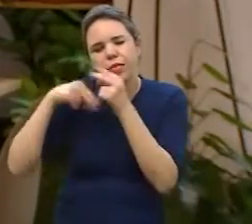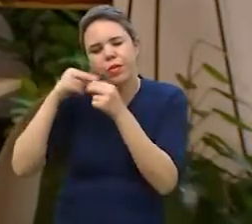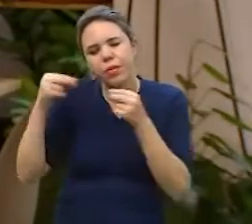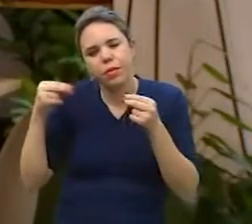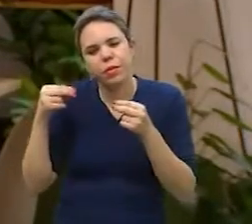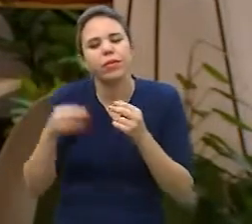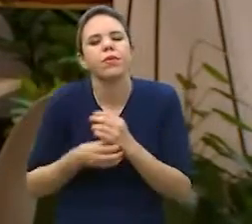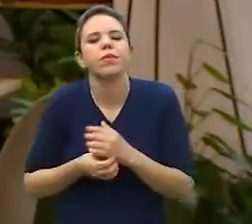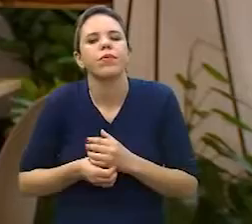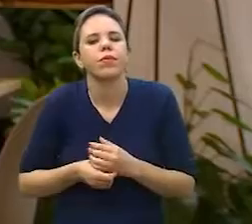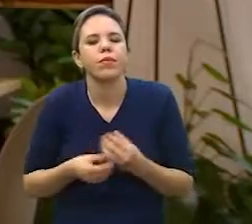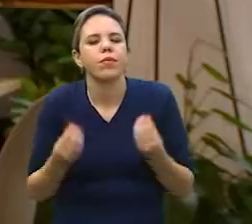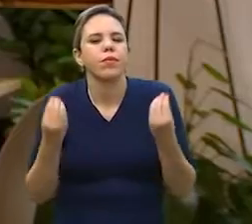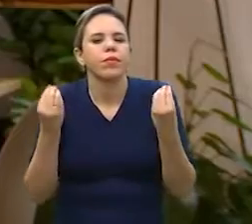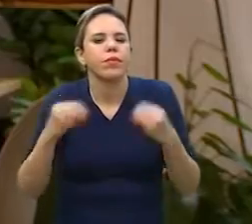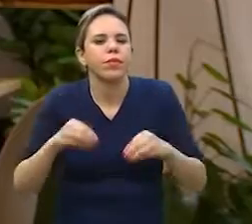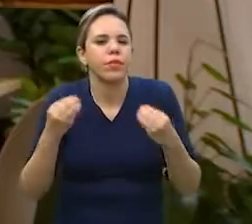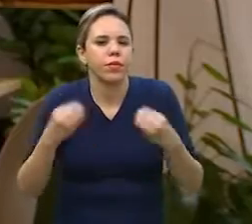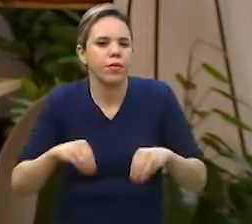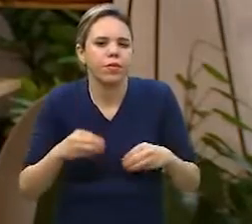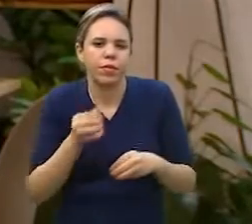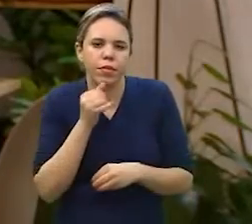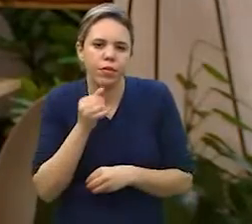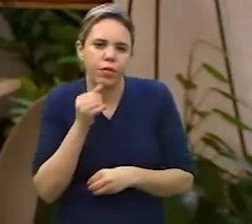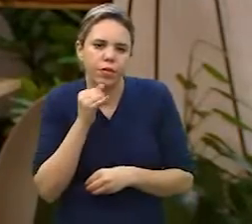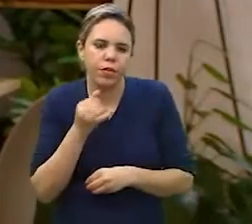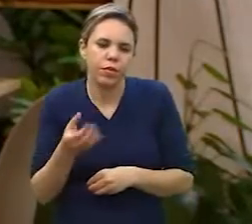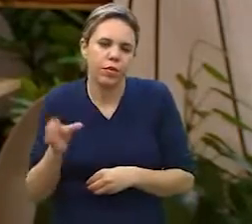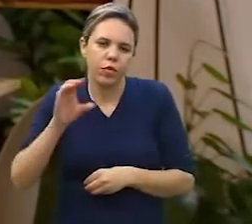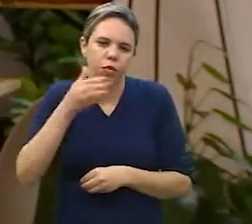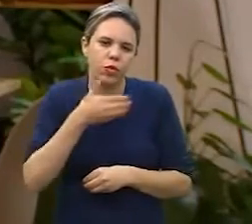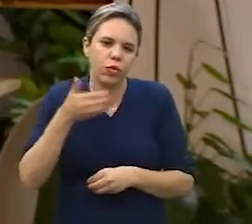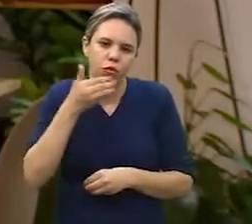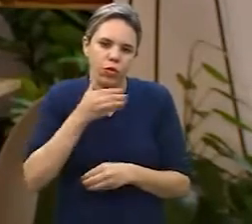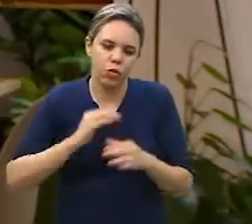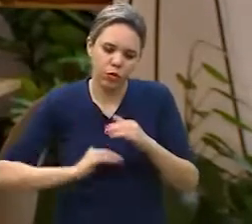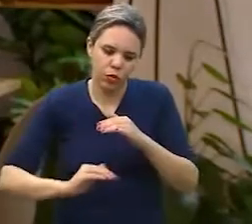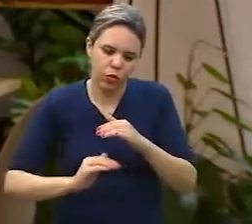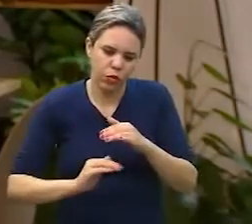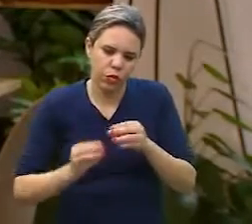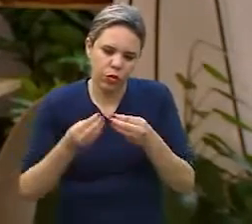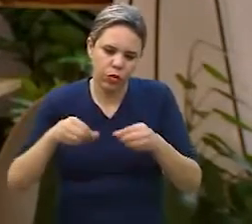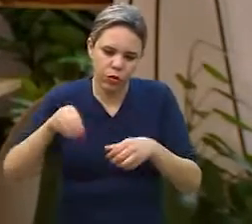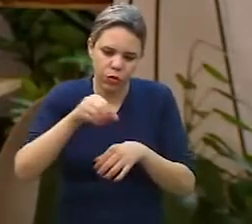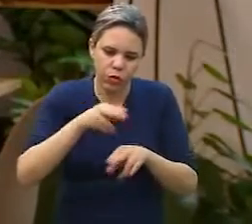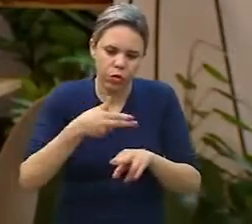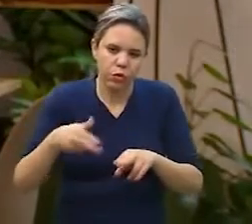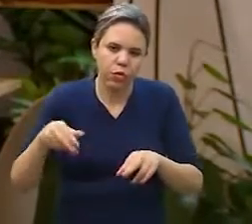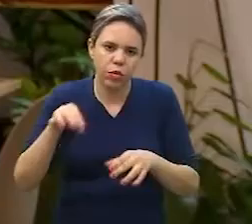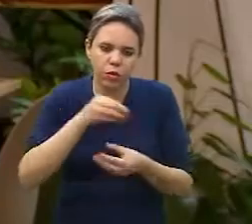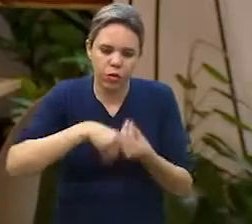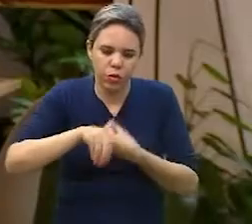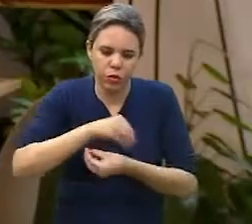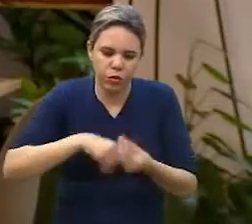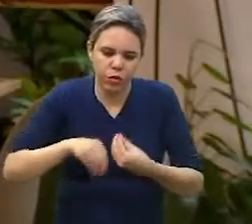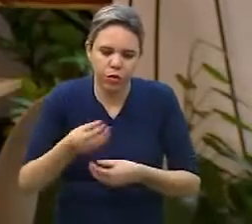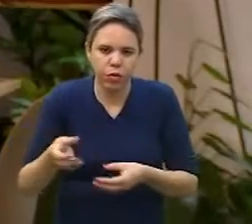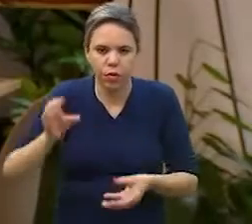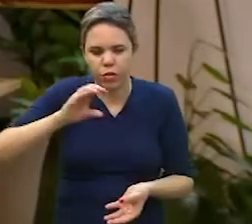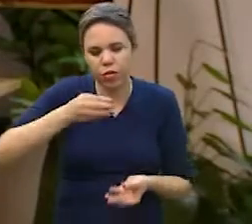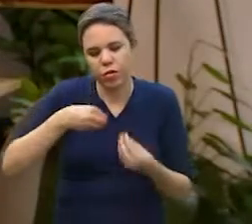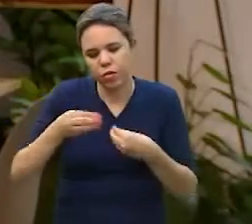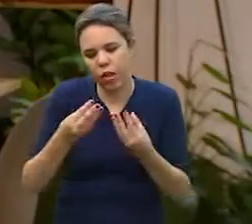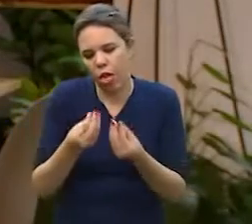né? Então, se você colocar, por exemplo, o leite condensado embaixo, o ovo maltine, quando você for jogar o leite, vai tudo se misturar e vai